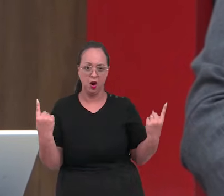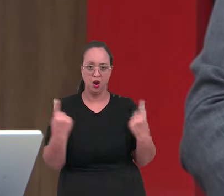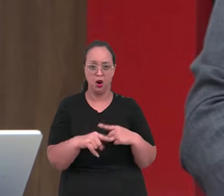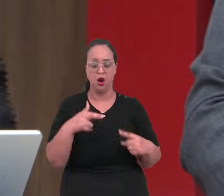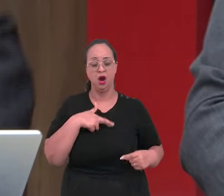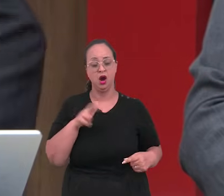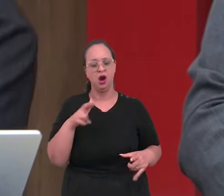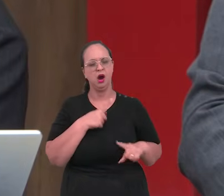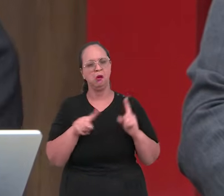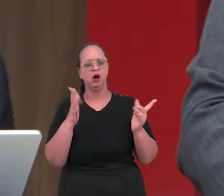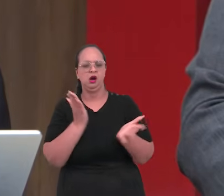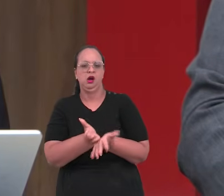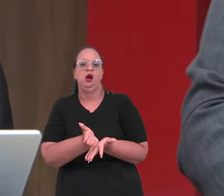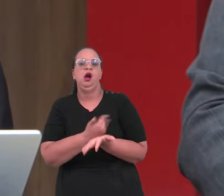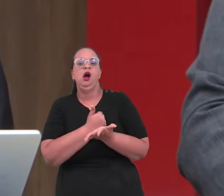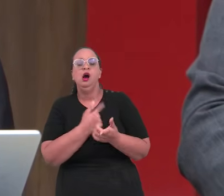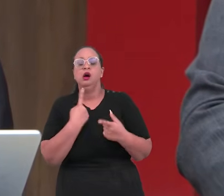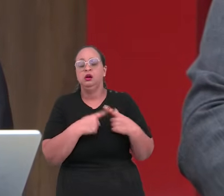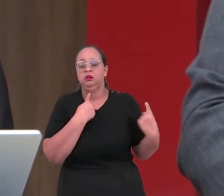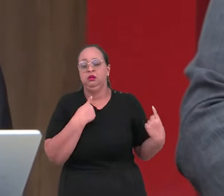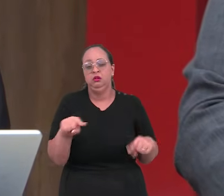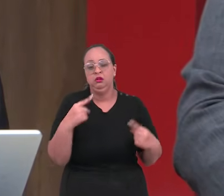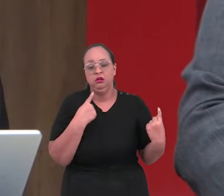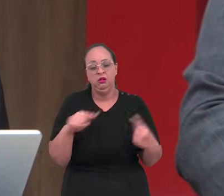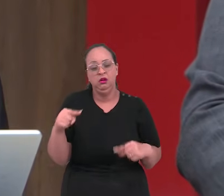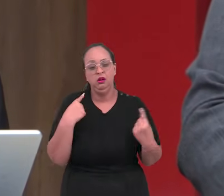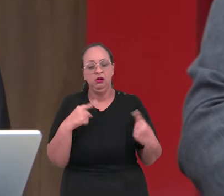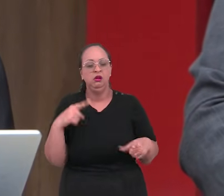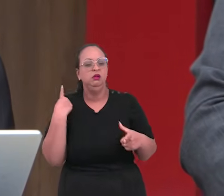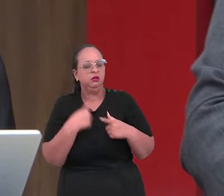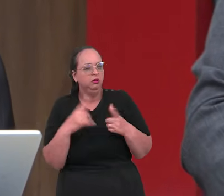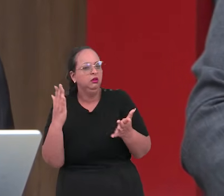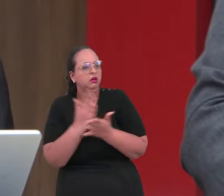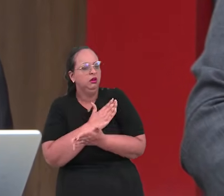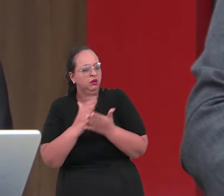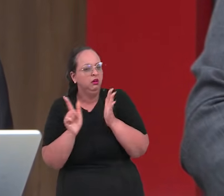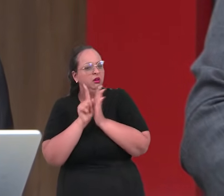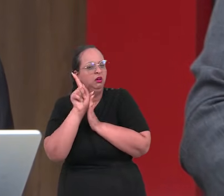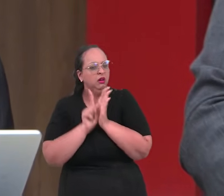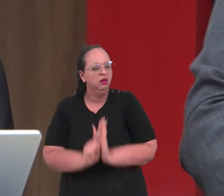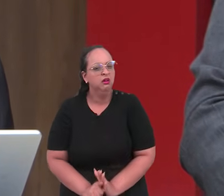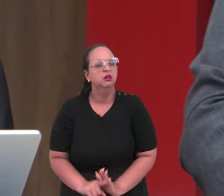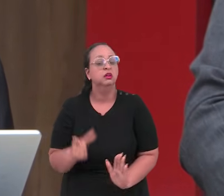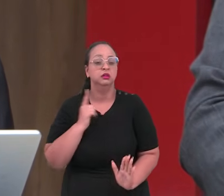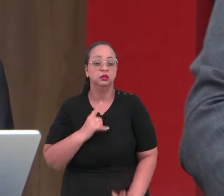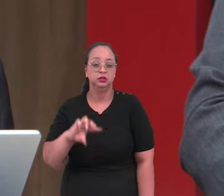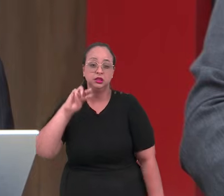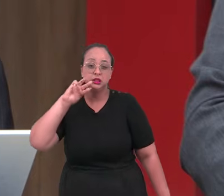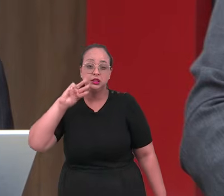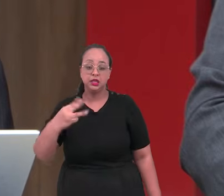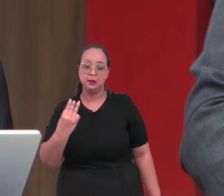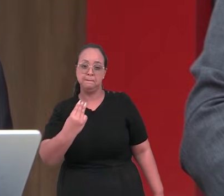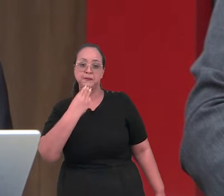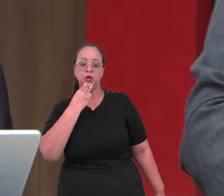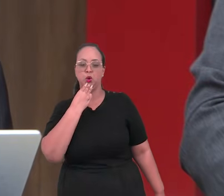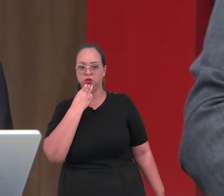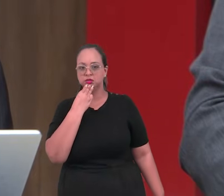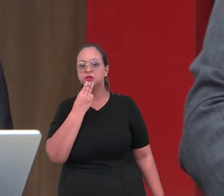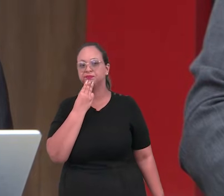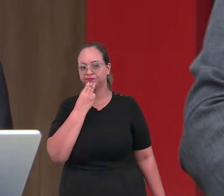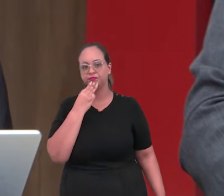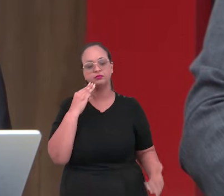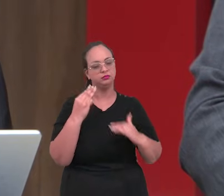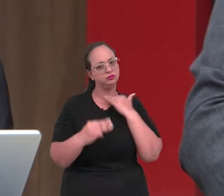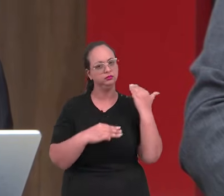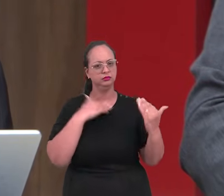na verdade gerou uma série de perseguições. Segundo alguns pesquisadores, foram 1 a 3 milhões de mortos, né, nessa